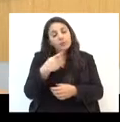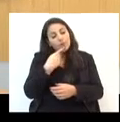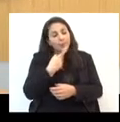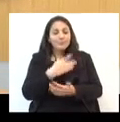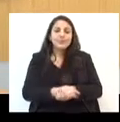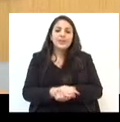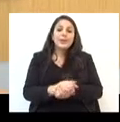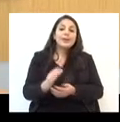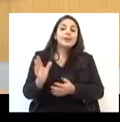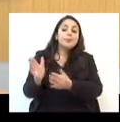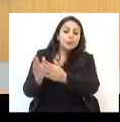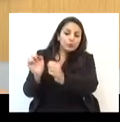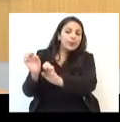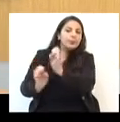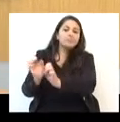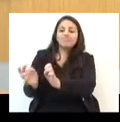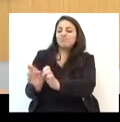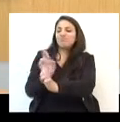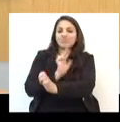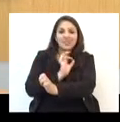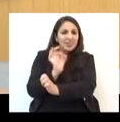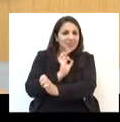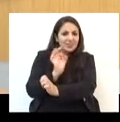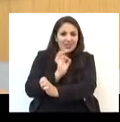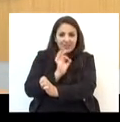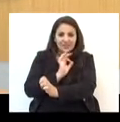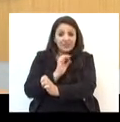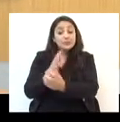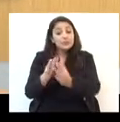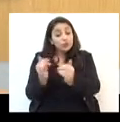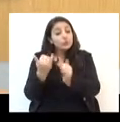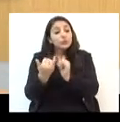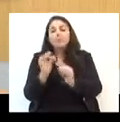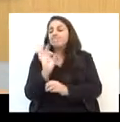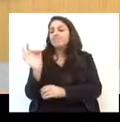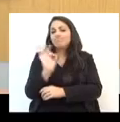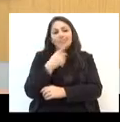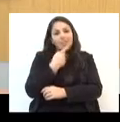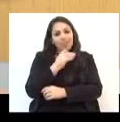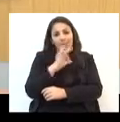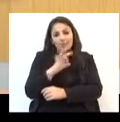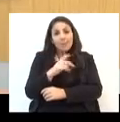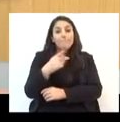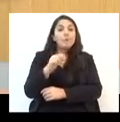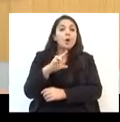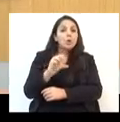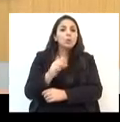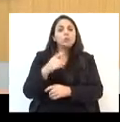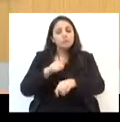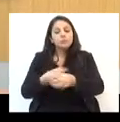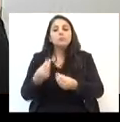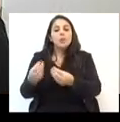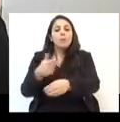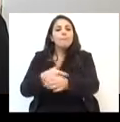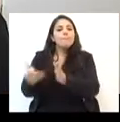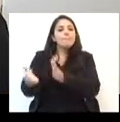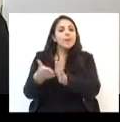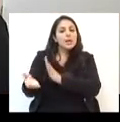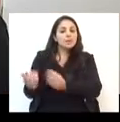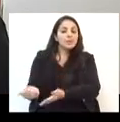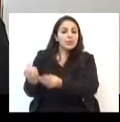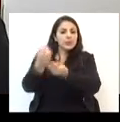não respondeu o pedido de informações. Paulo Necli disse então que um prazo já foi dado. Nós